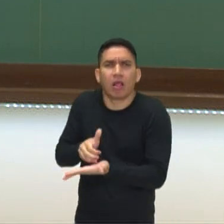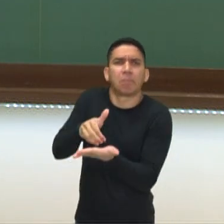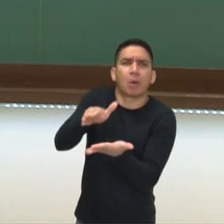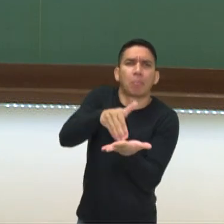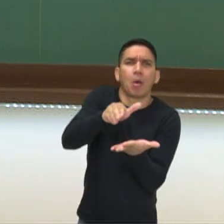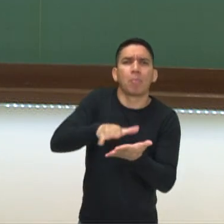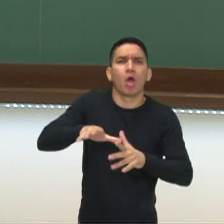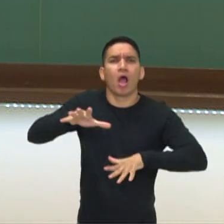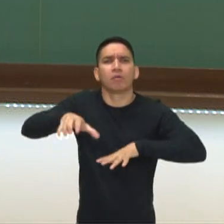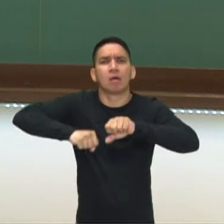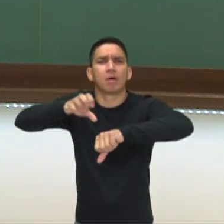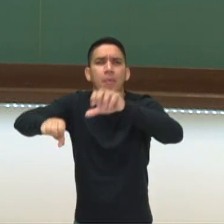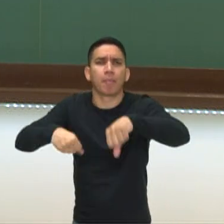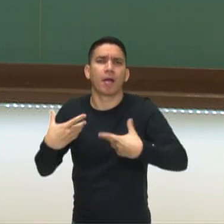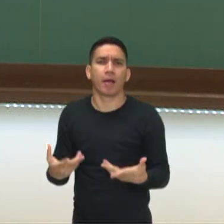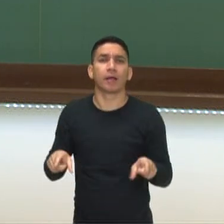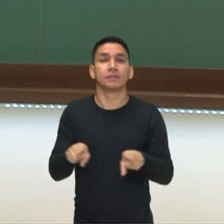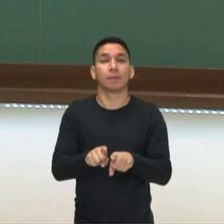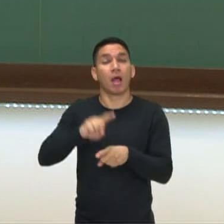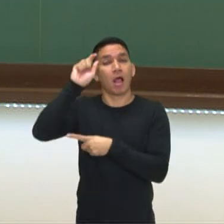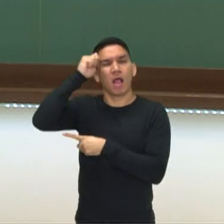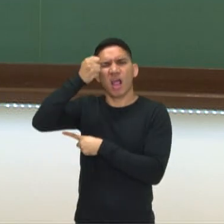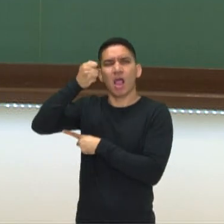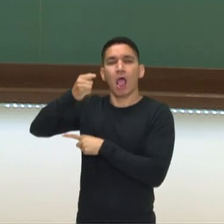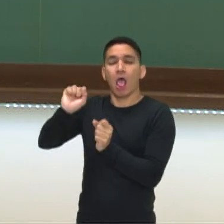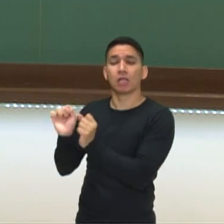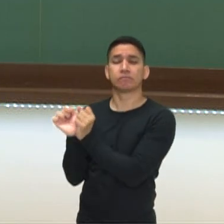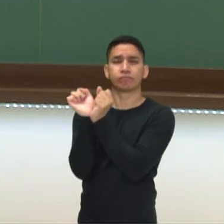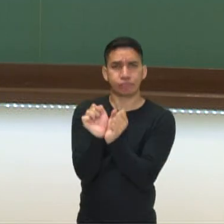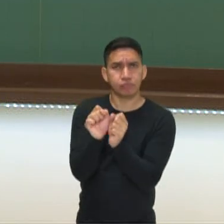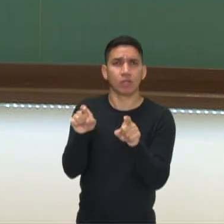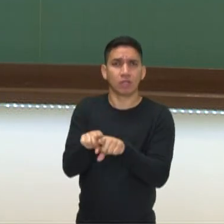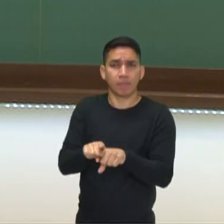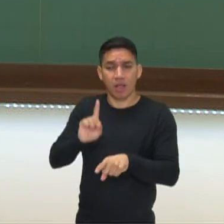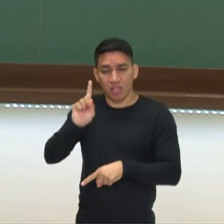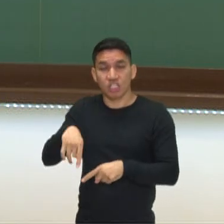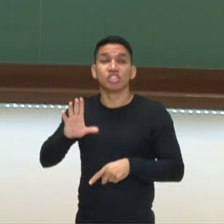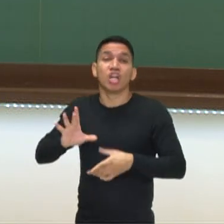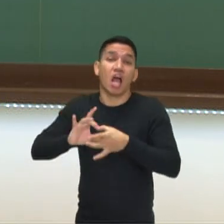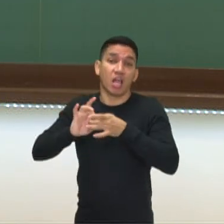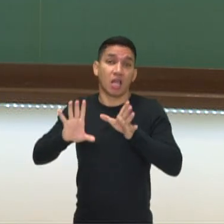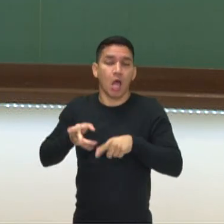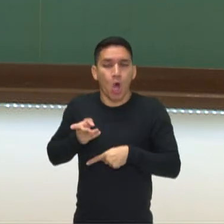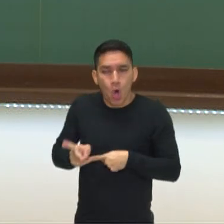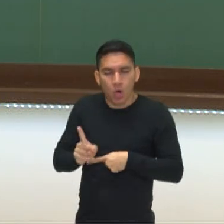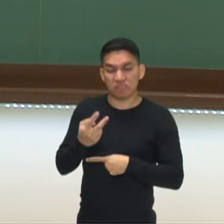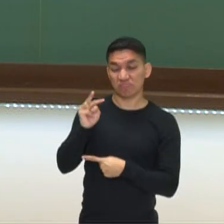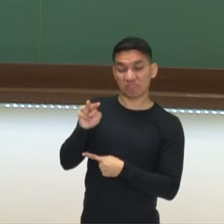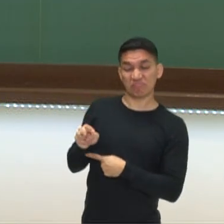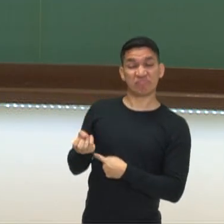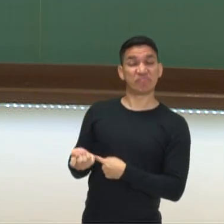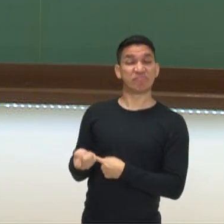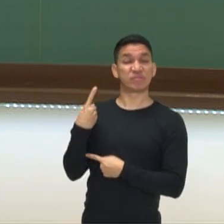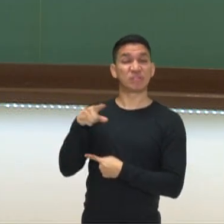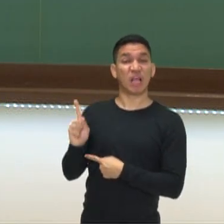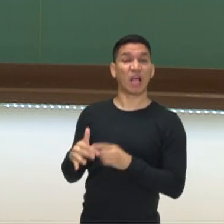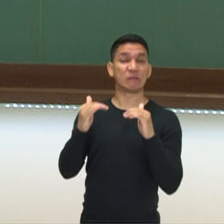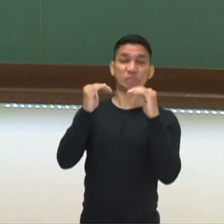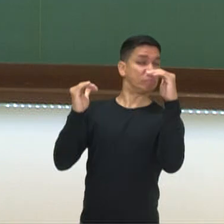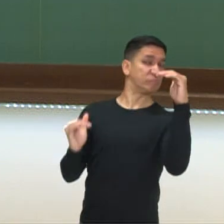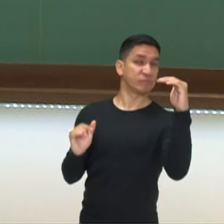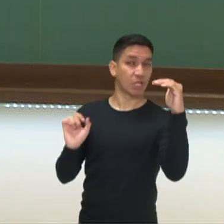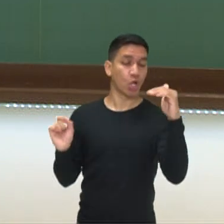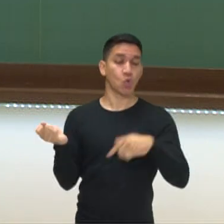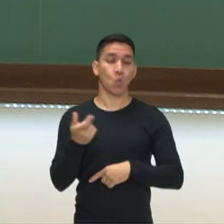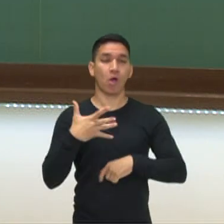os escravizados continuaram, os negros escravizados ou que já eram libertos, continuaram sendo vistos como cidadãos de segunda classe